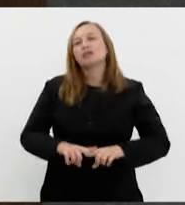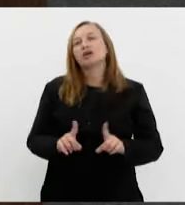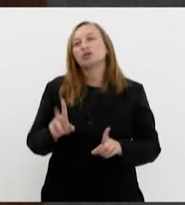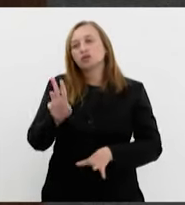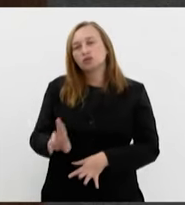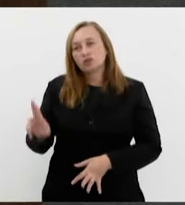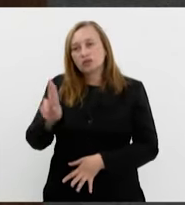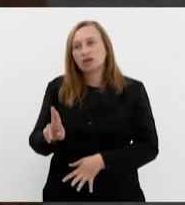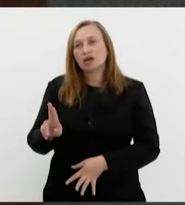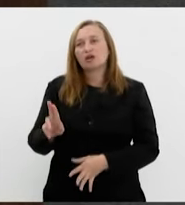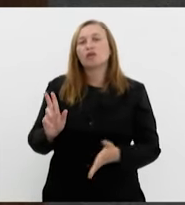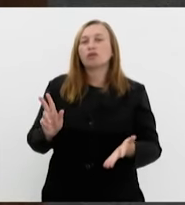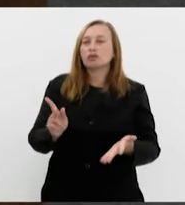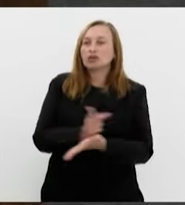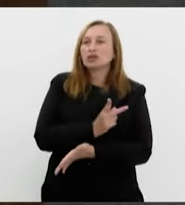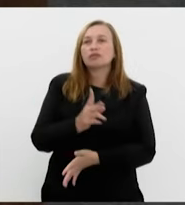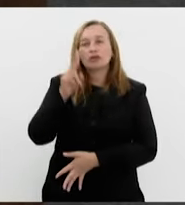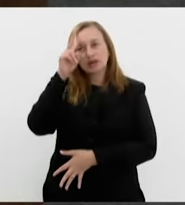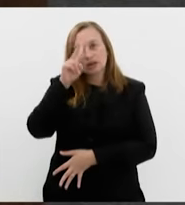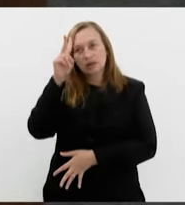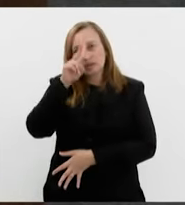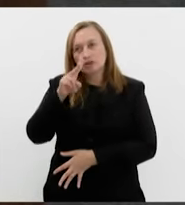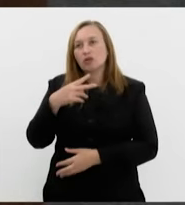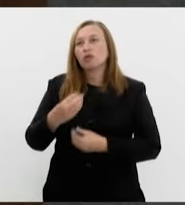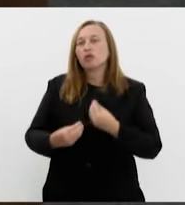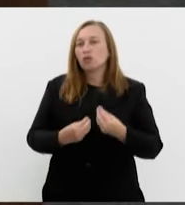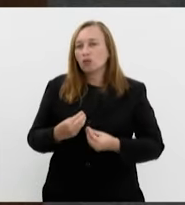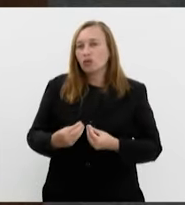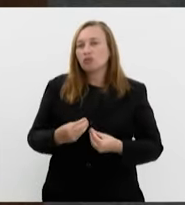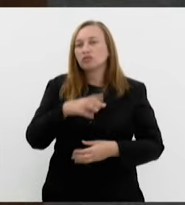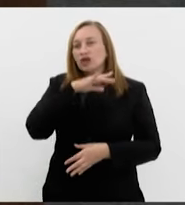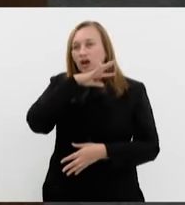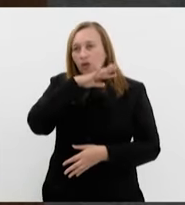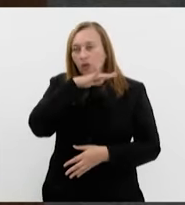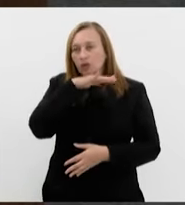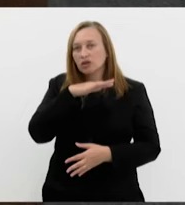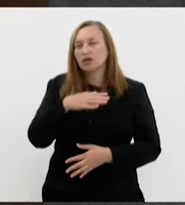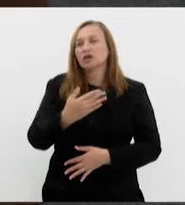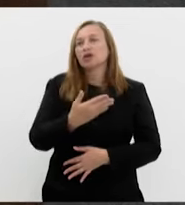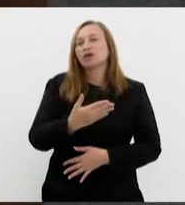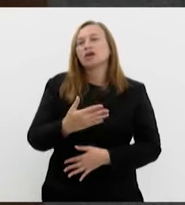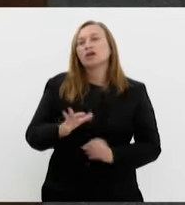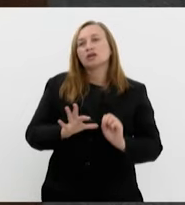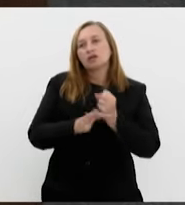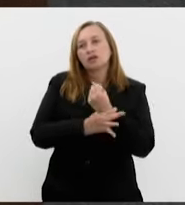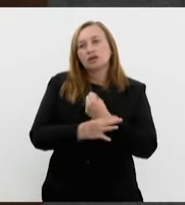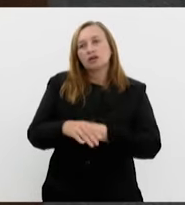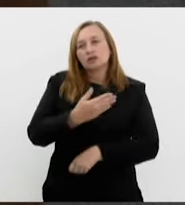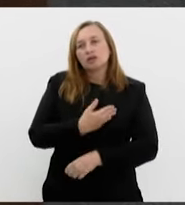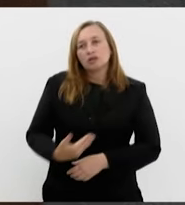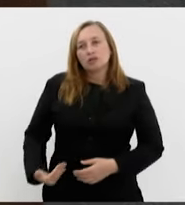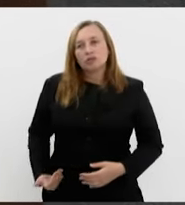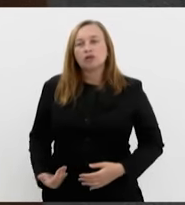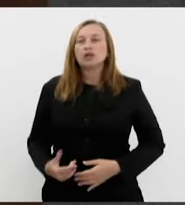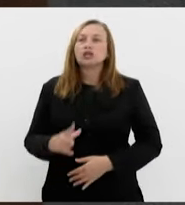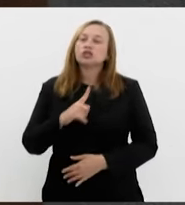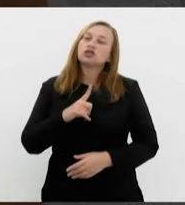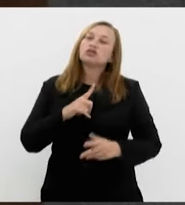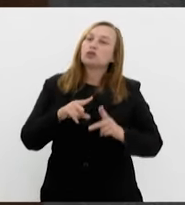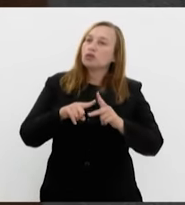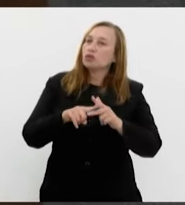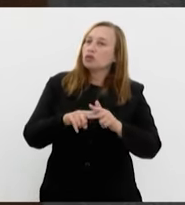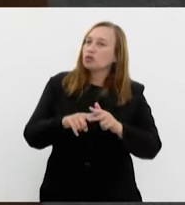esse fato para lembrar aqui como vai mal a segurança pública. Recentemente, nós tivemos uma alteração